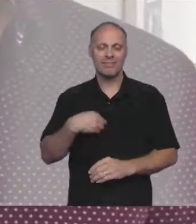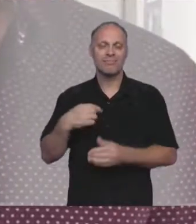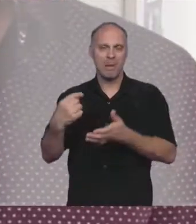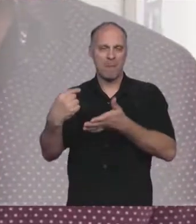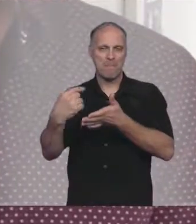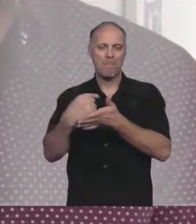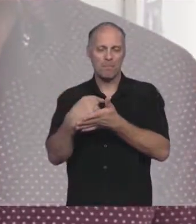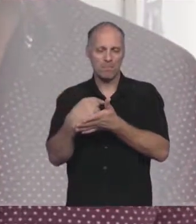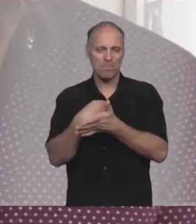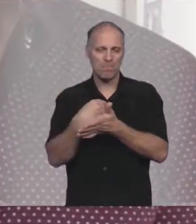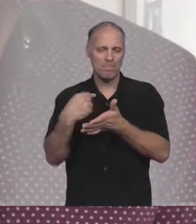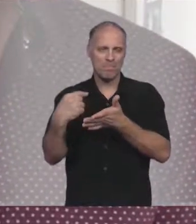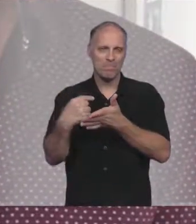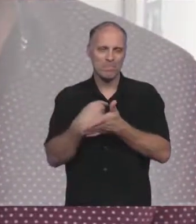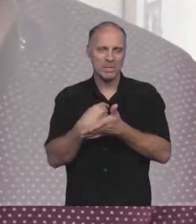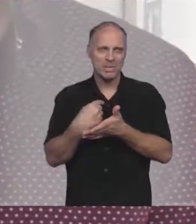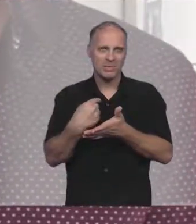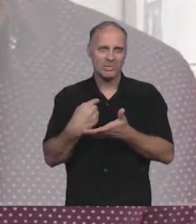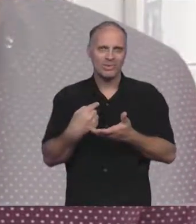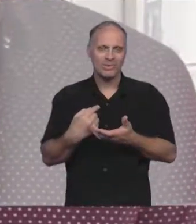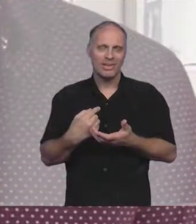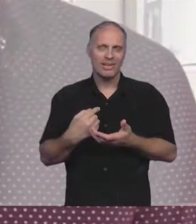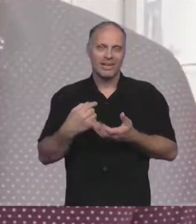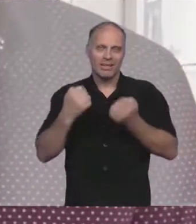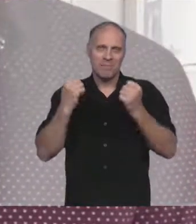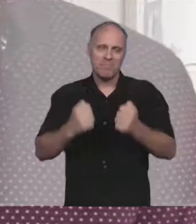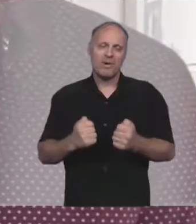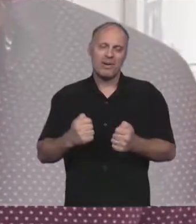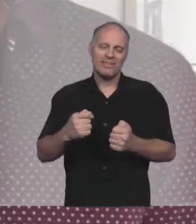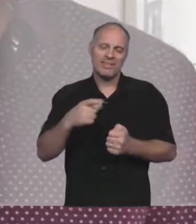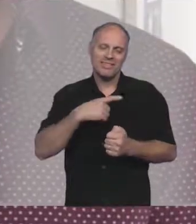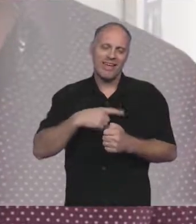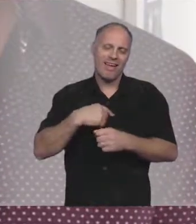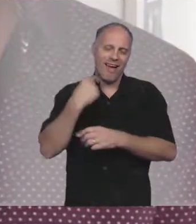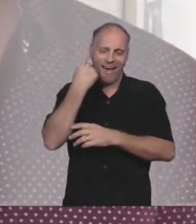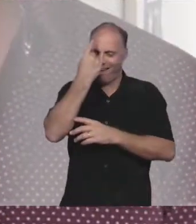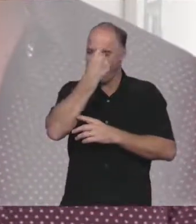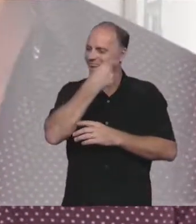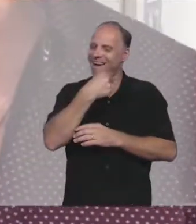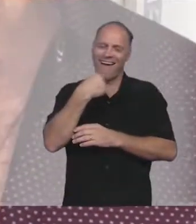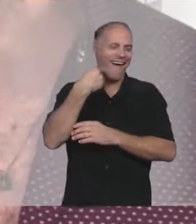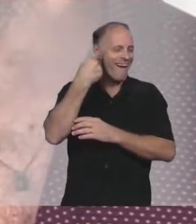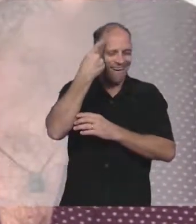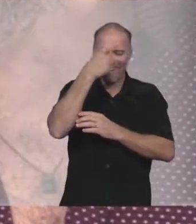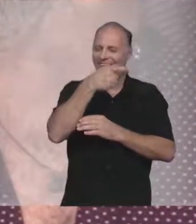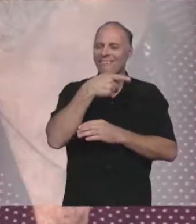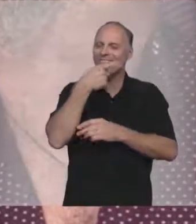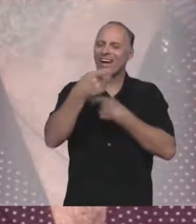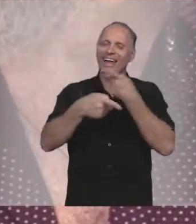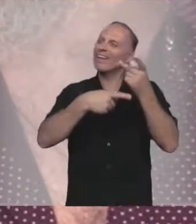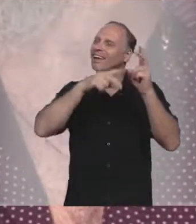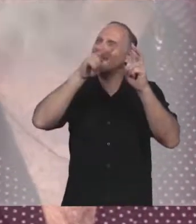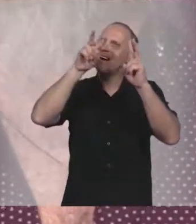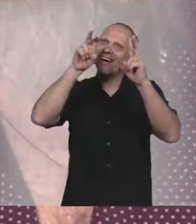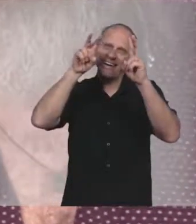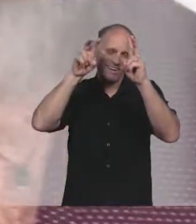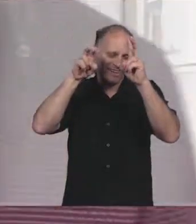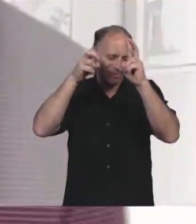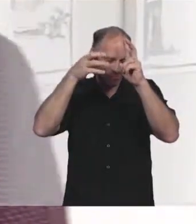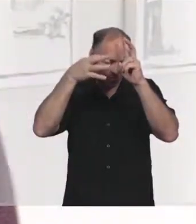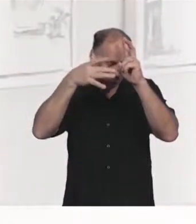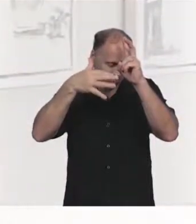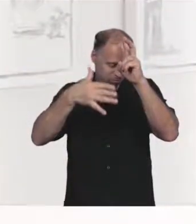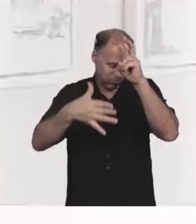Nossa, é uma pergunta tão... Ela pode dar horas, a gente pode ficar falando sobre isso,